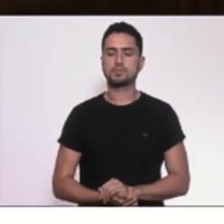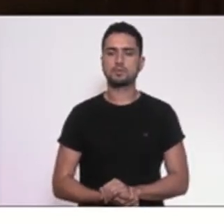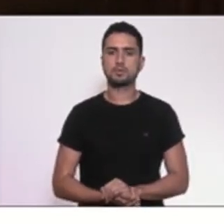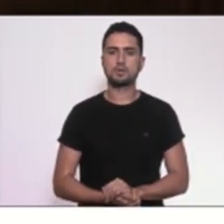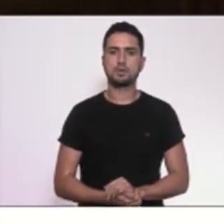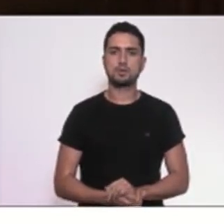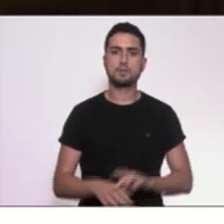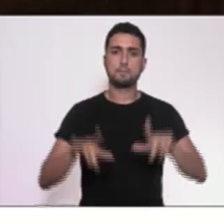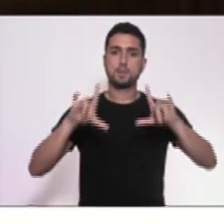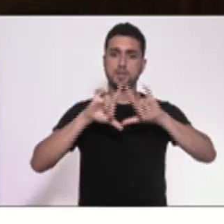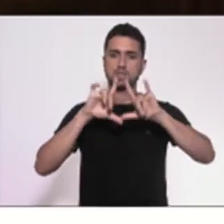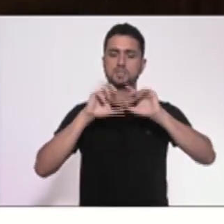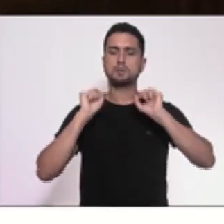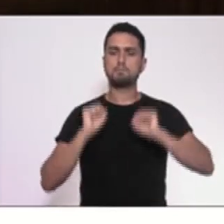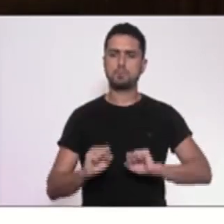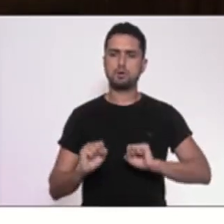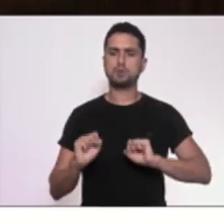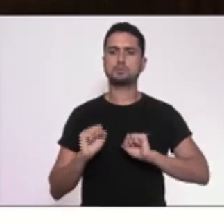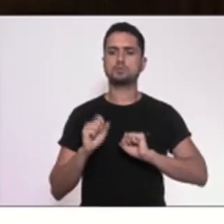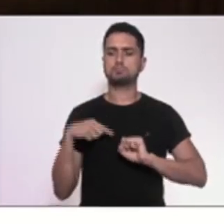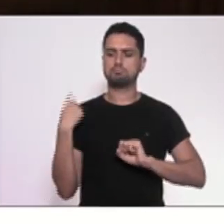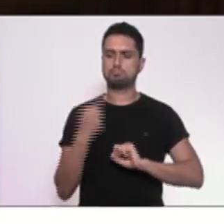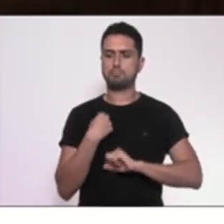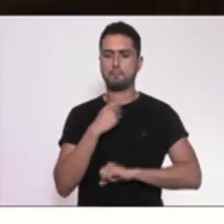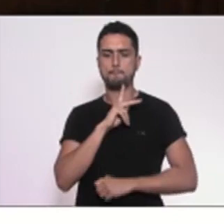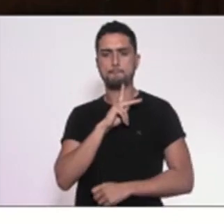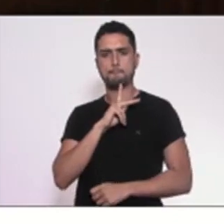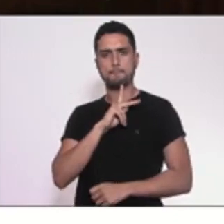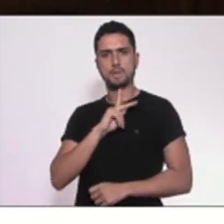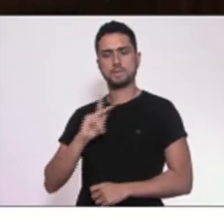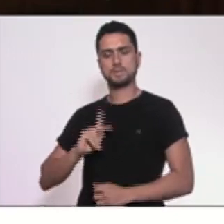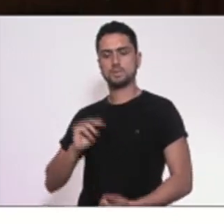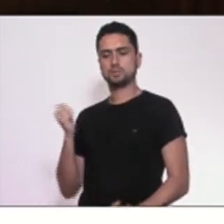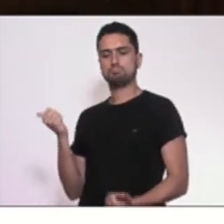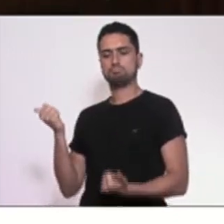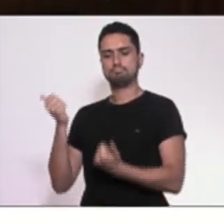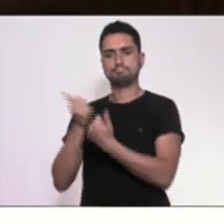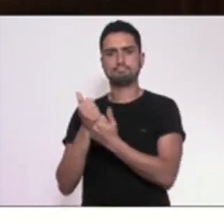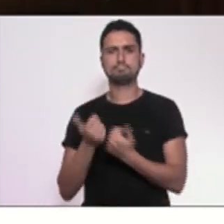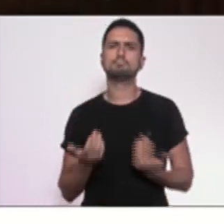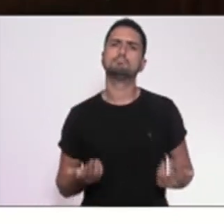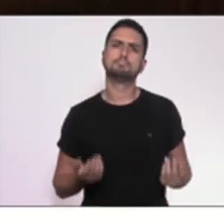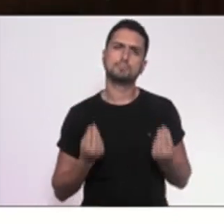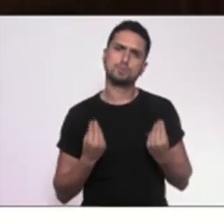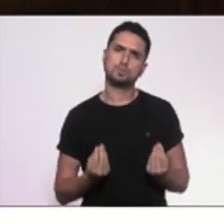muito grave. A gente no Rio de Janeiro vivencia já há muitos